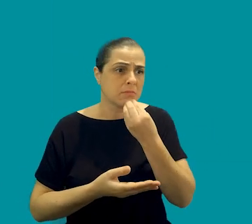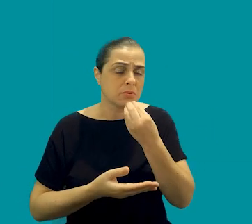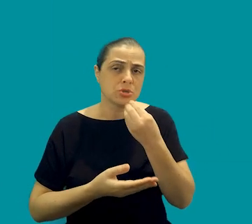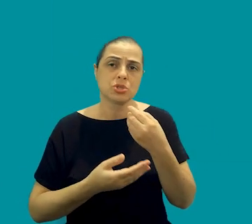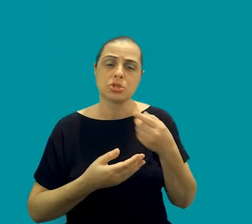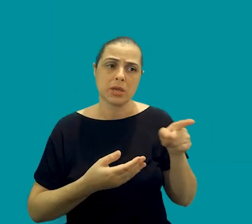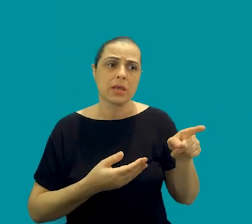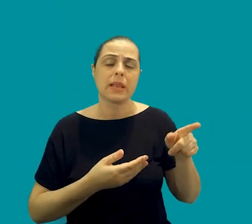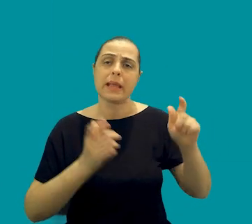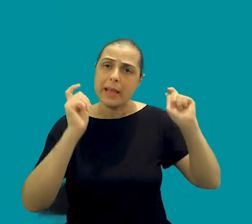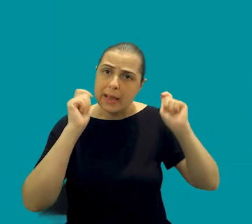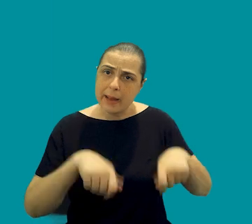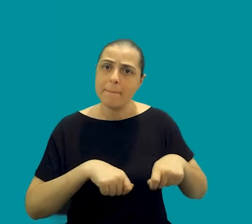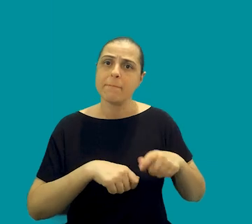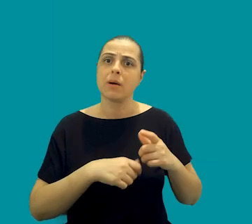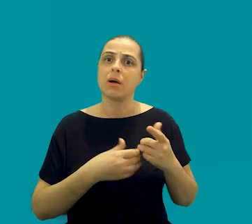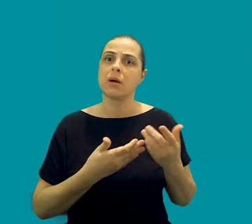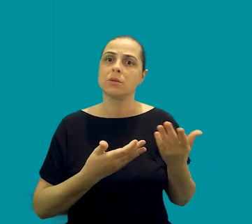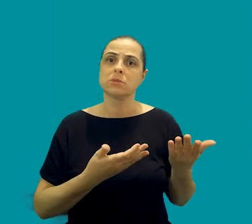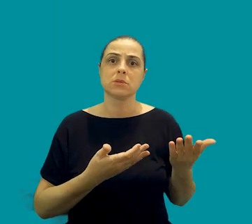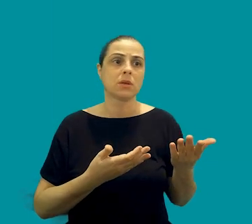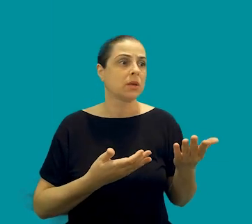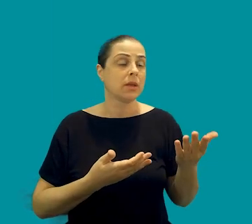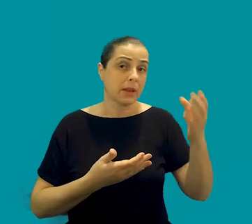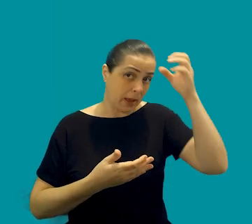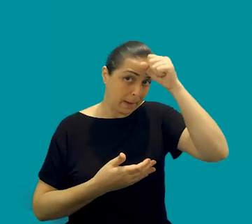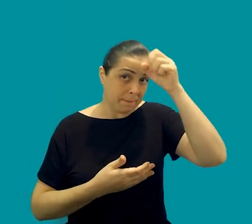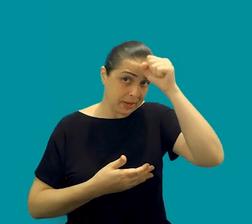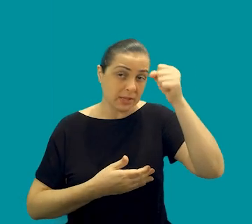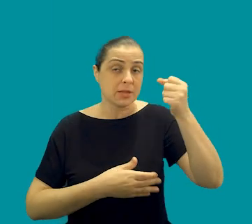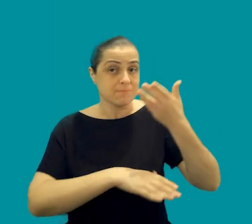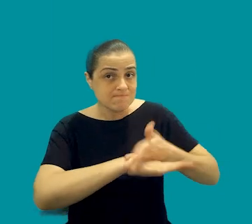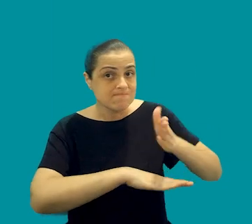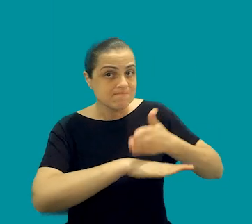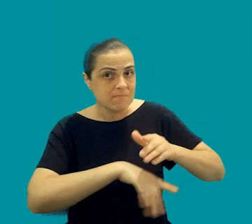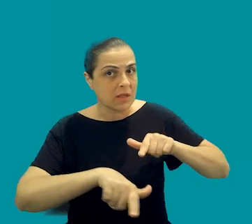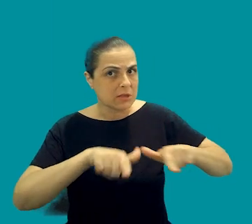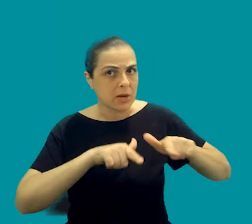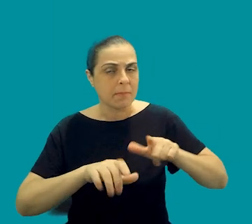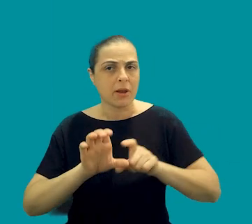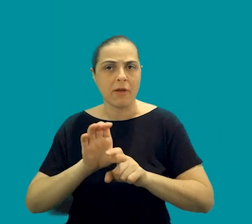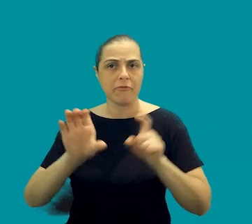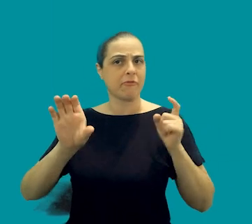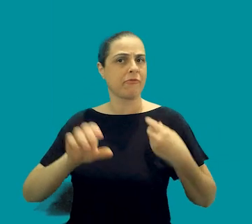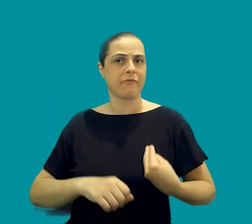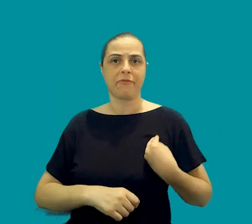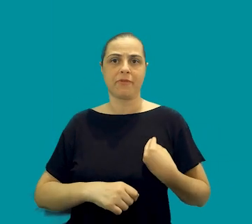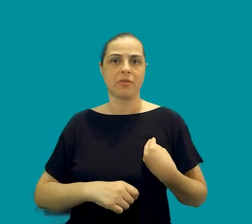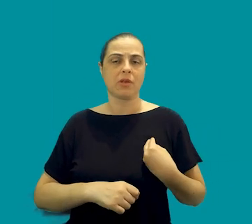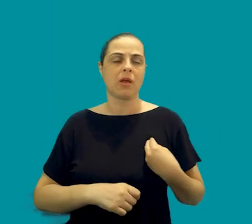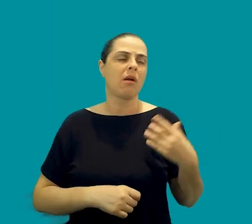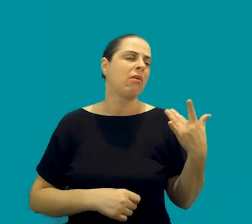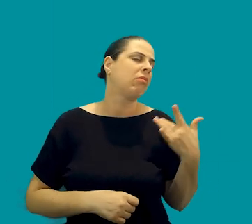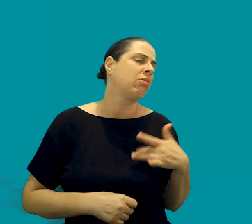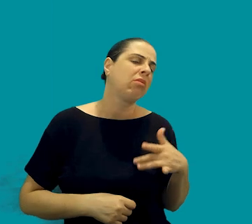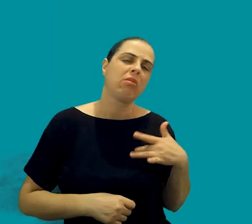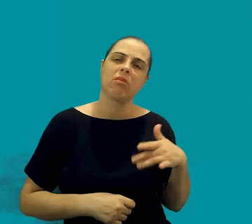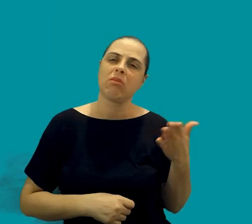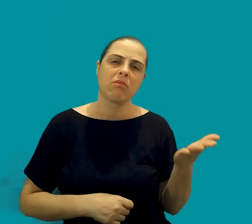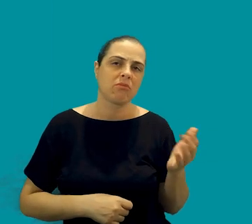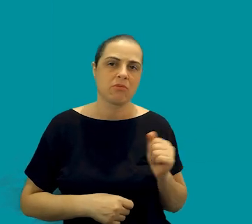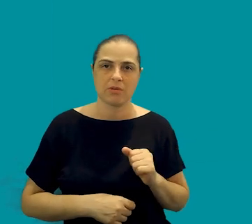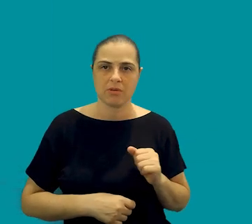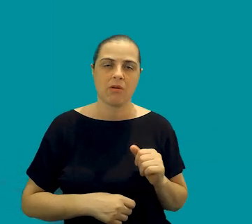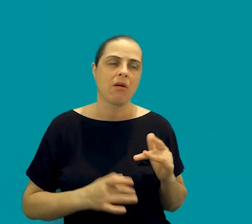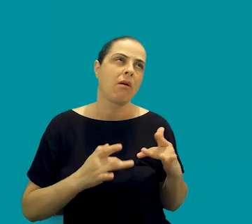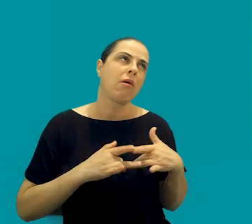da nossa confiança, ele tem potência, e que dá para ele se emancipar, para além do coitadismo, para além da piedade, para